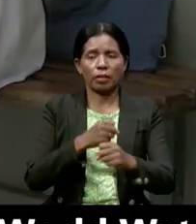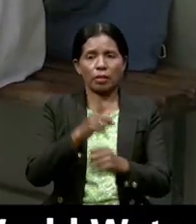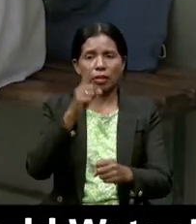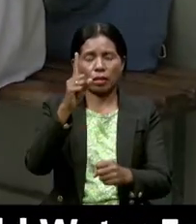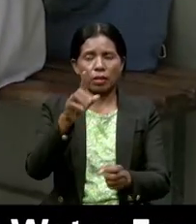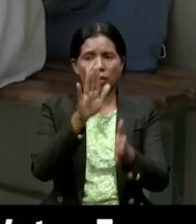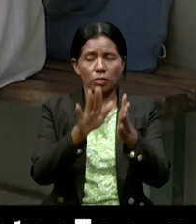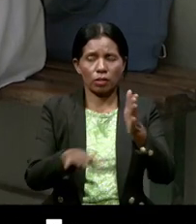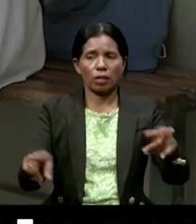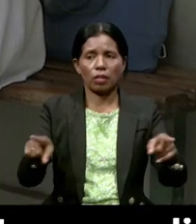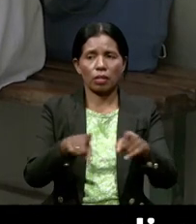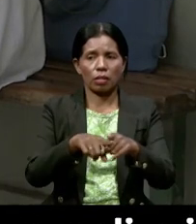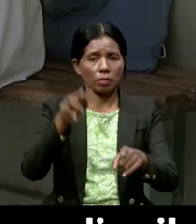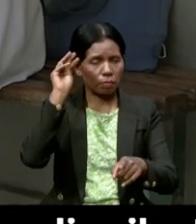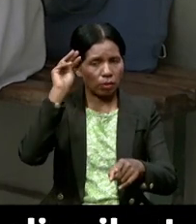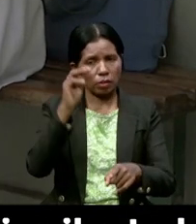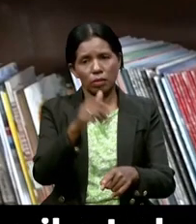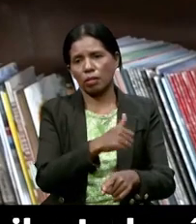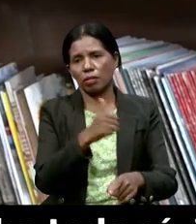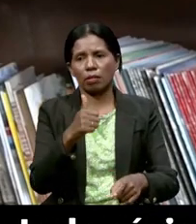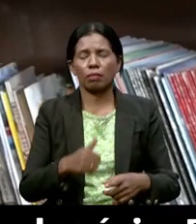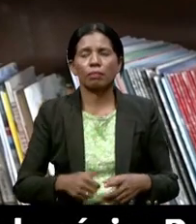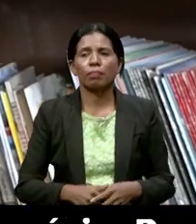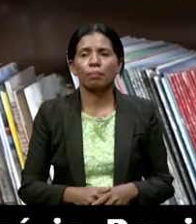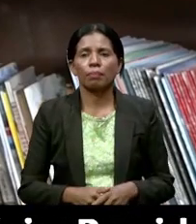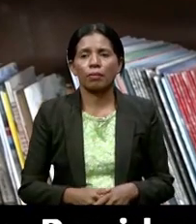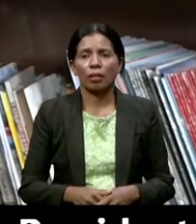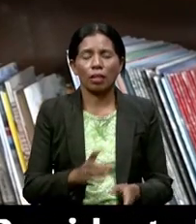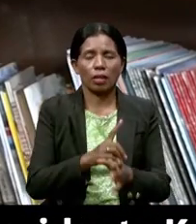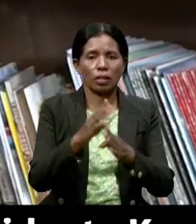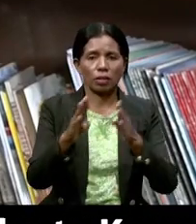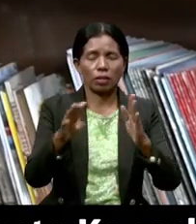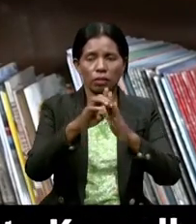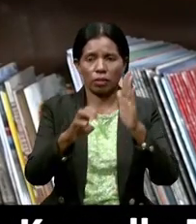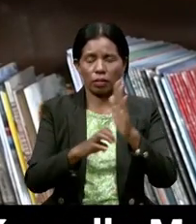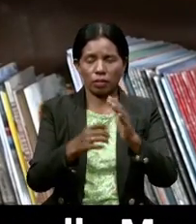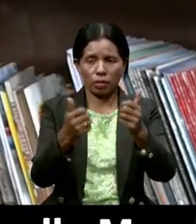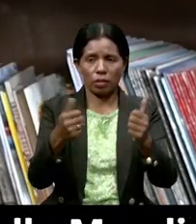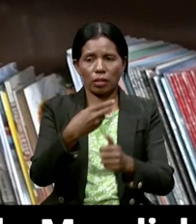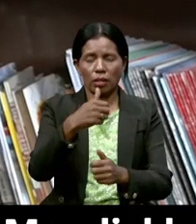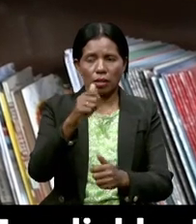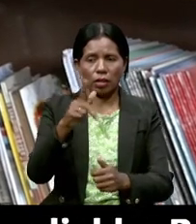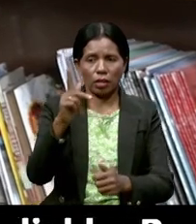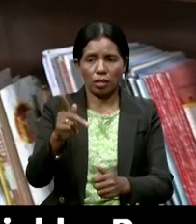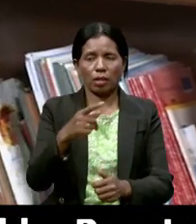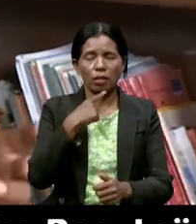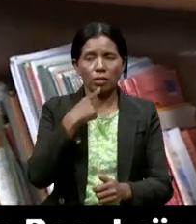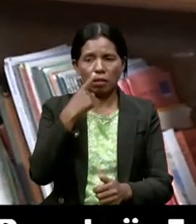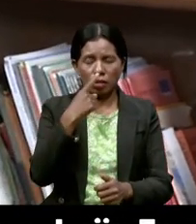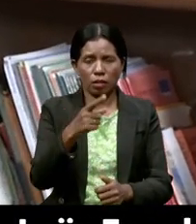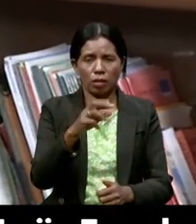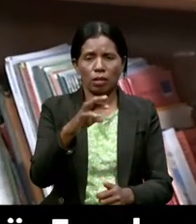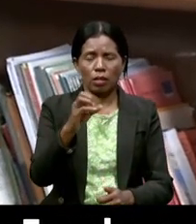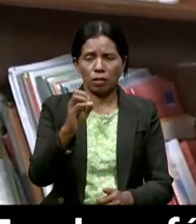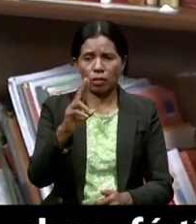que incluiu compara com o Ministério Siracelo. No Nemos, diretor executivo da Associação HAC, Feliciano da Costa Araújo,